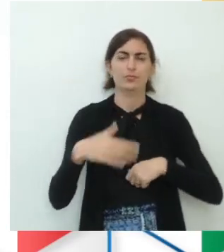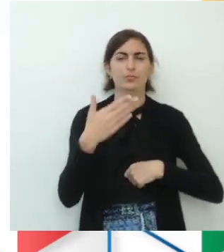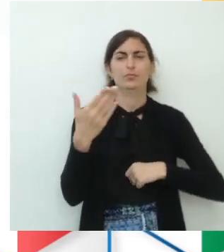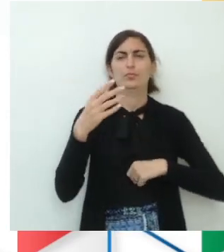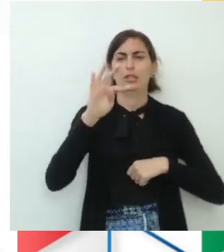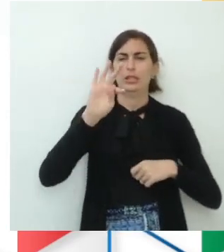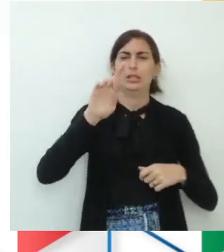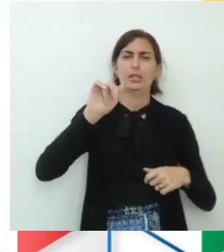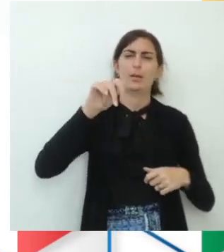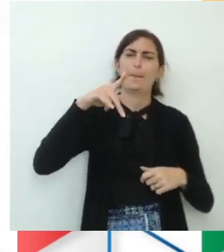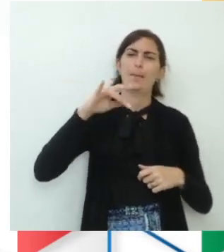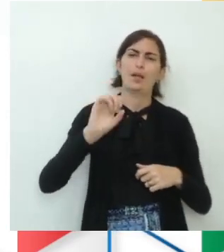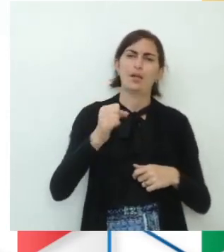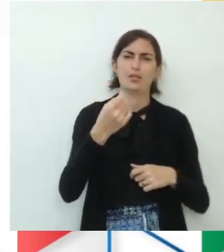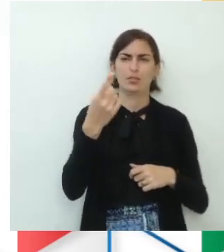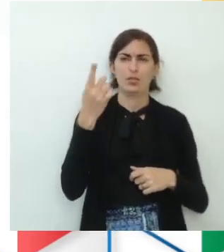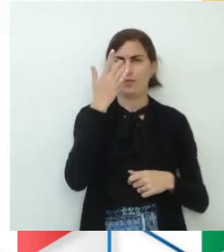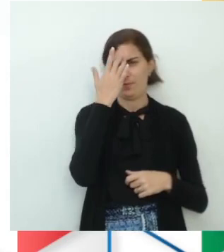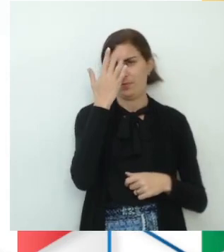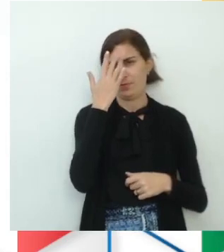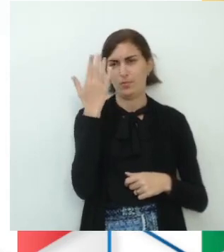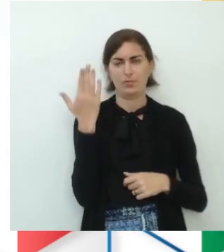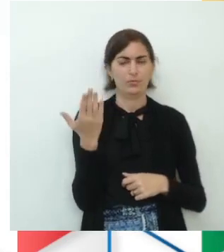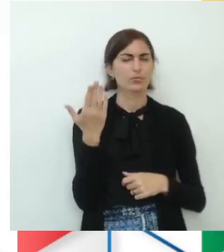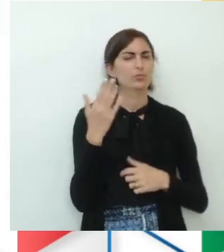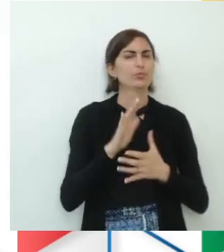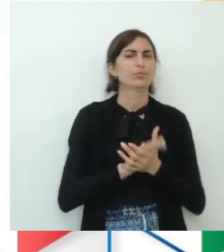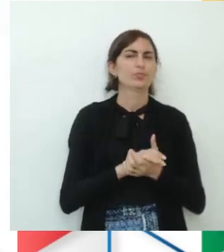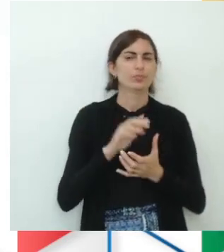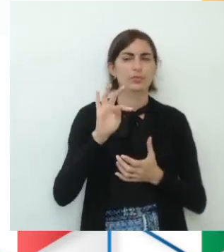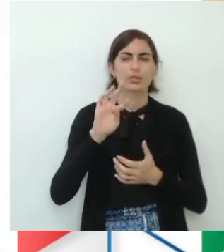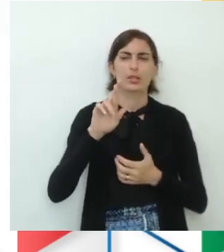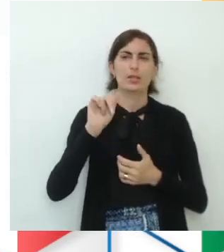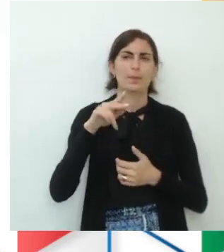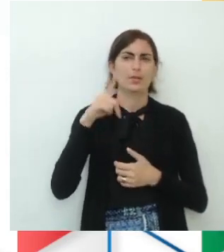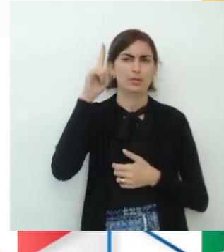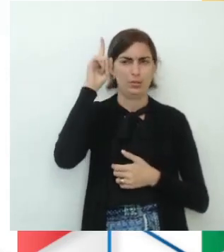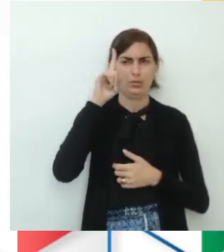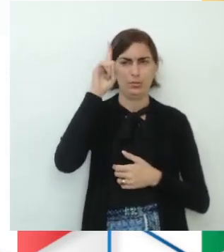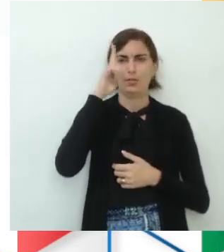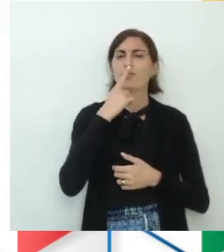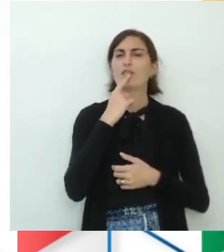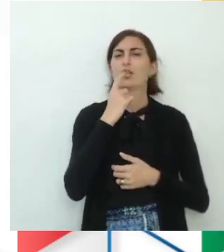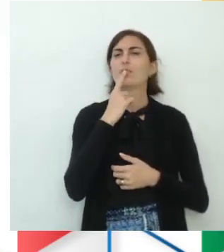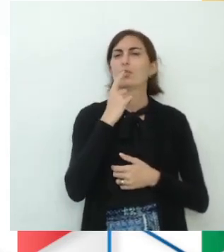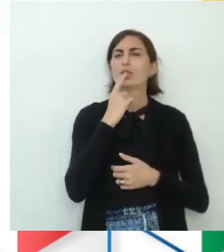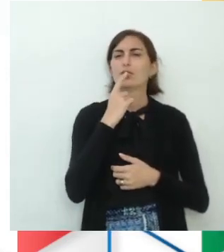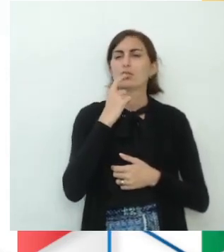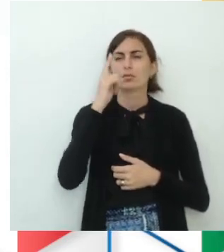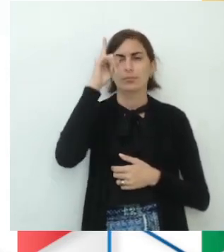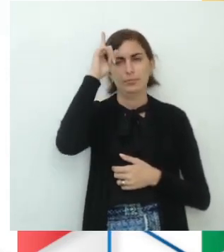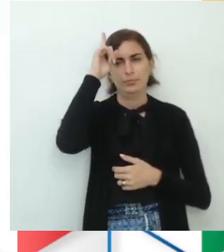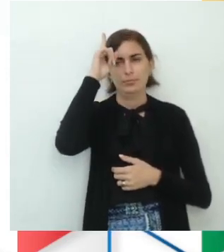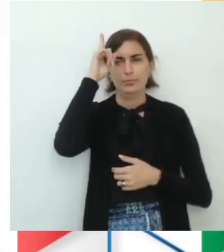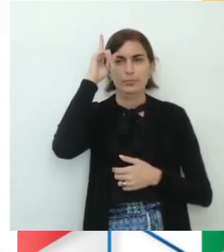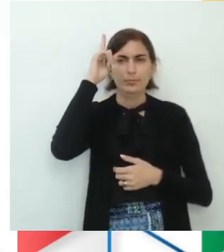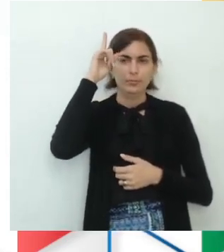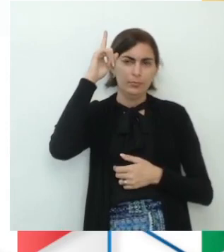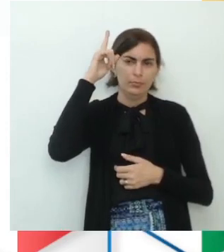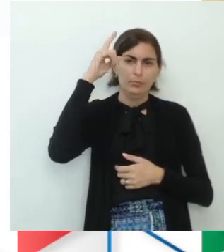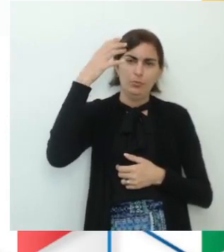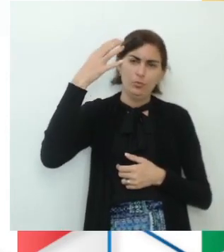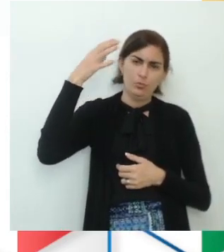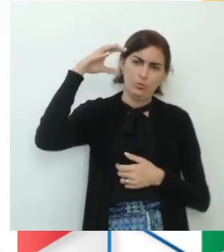o trapézio. Mais fácil para a gente trabalhar, tá? O trapézio lá em cima, esse meio vermelhinho, ele vai